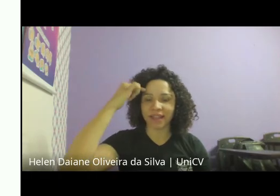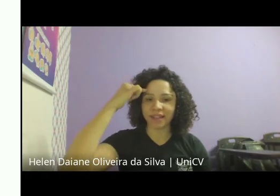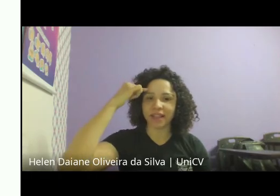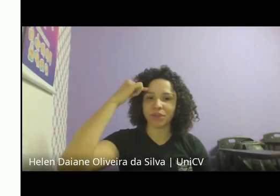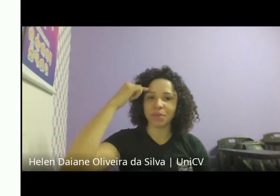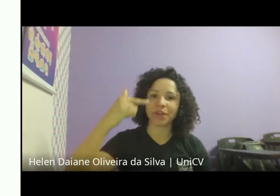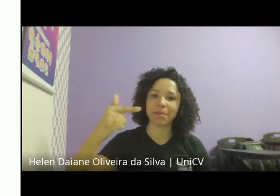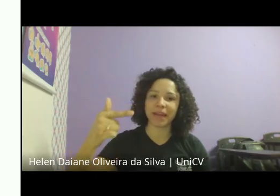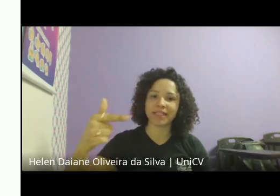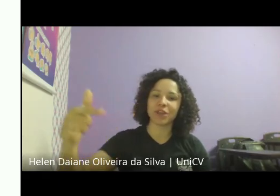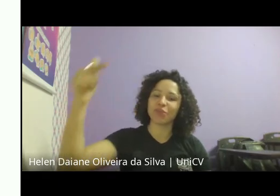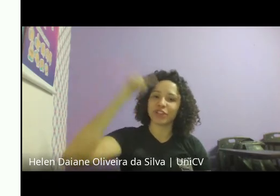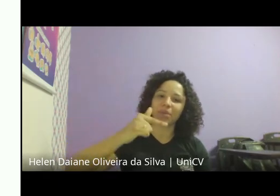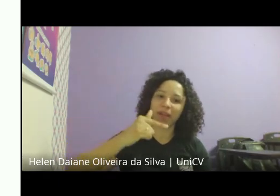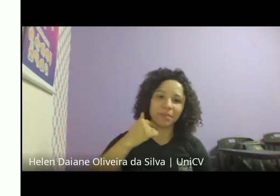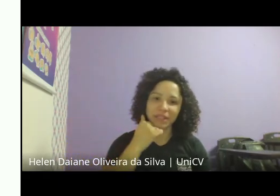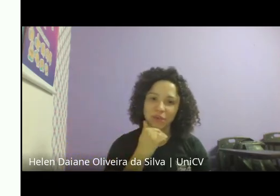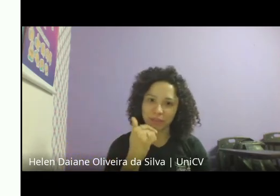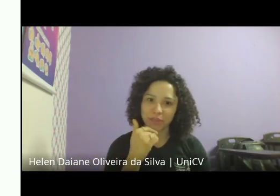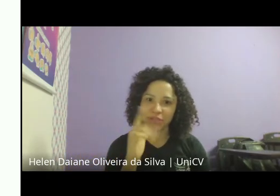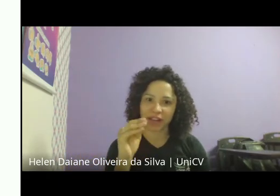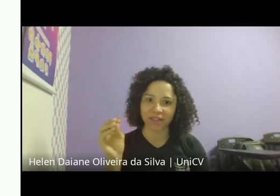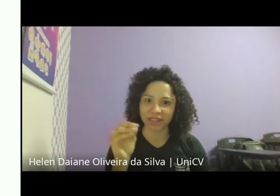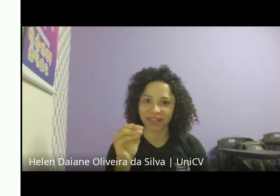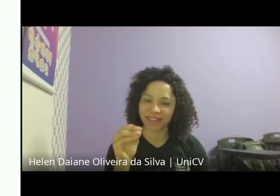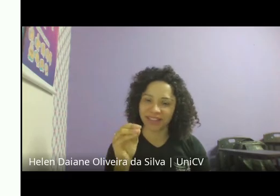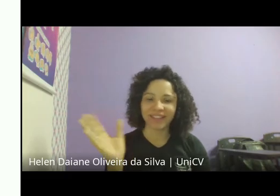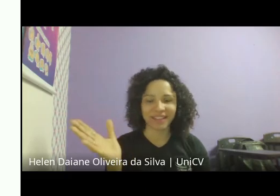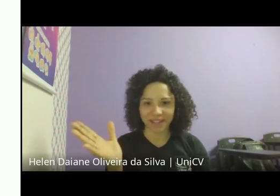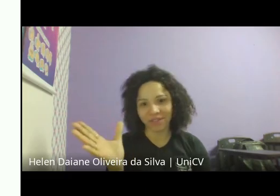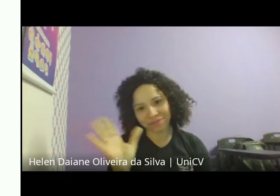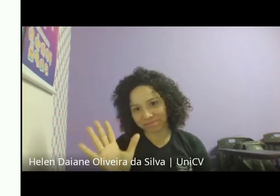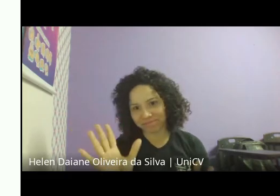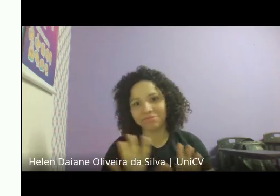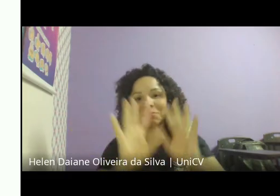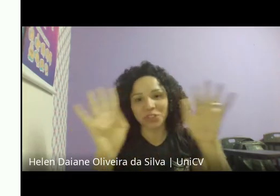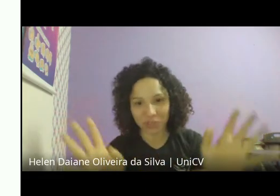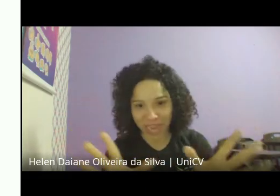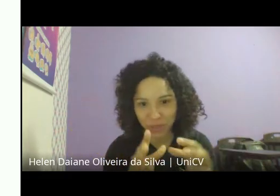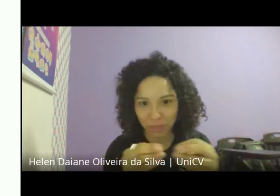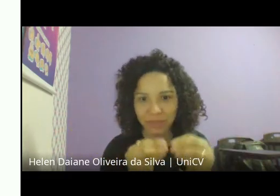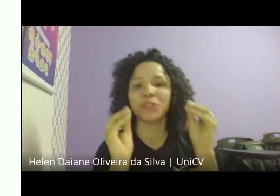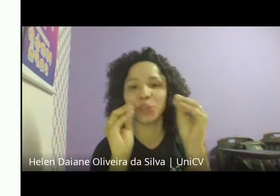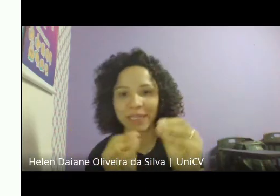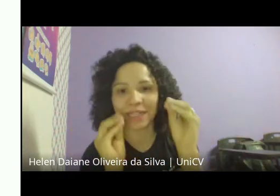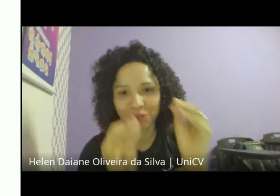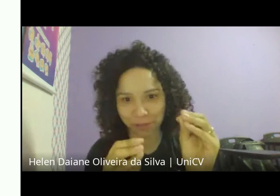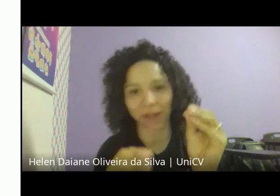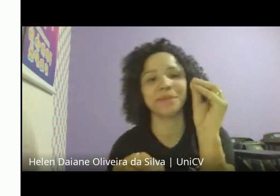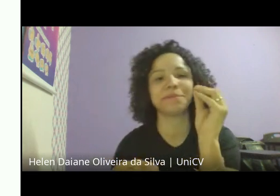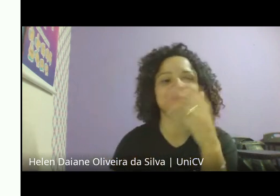ele entendendo, porque parece que convertia para Libras enquanto a pessoa falava. Então, resumindo, de